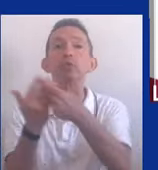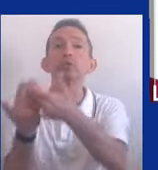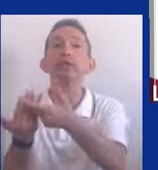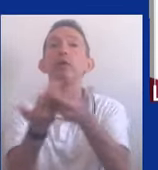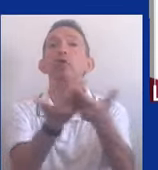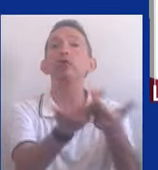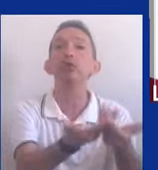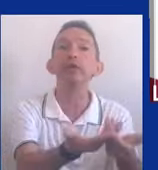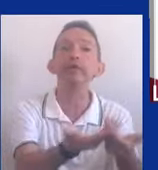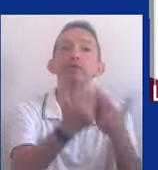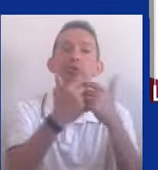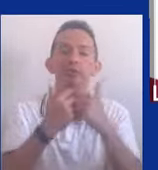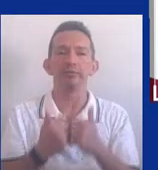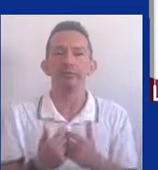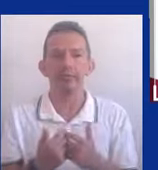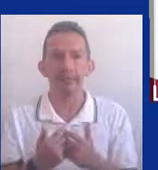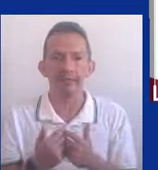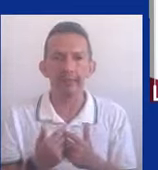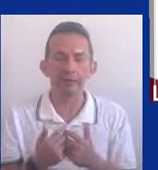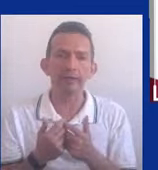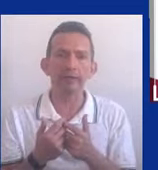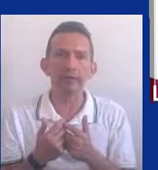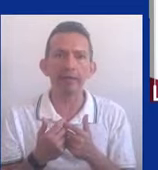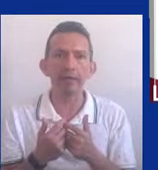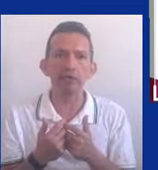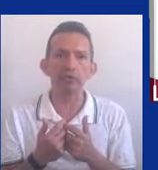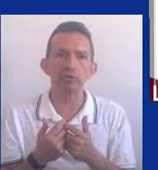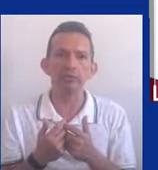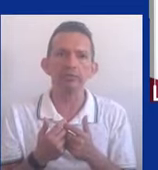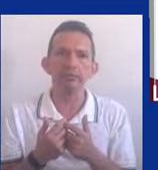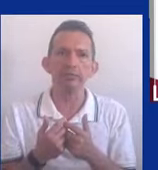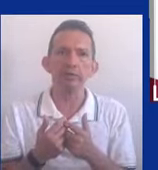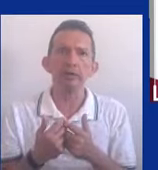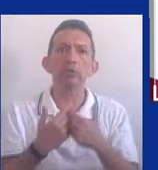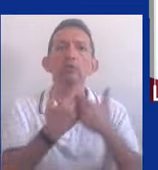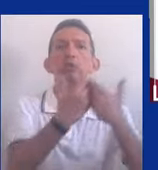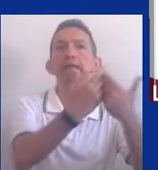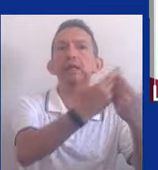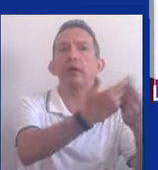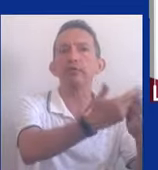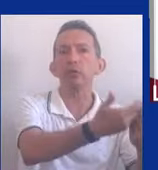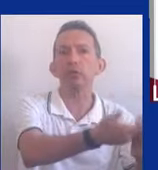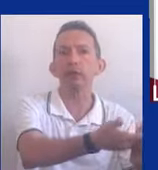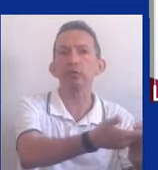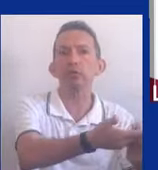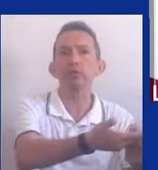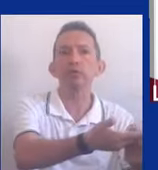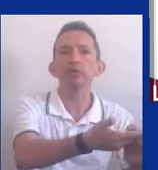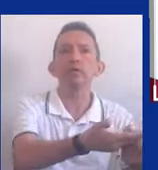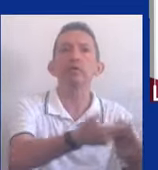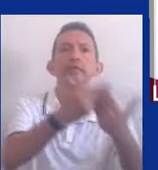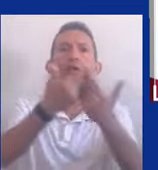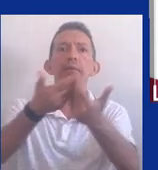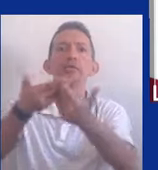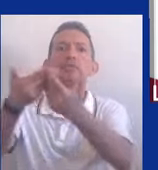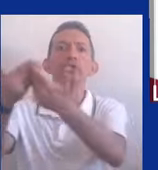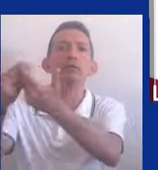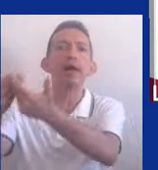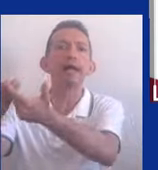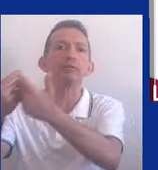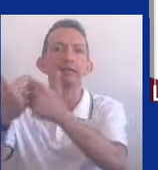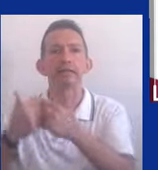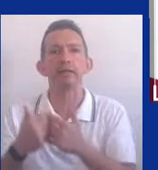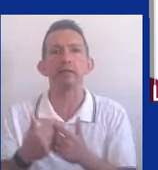célula? É tudo que não é o fluido. Então atente para isto. Então tudo que não é fluido são os